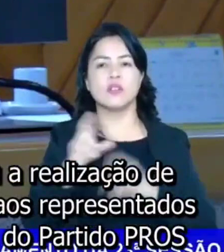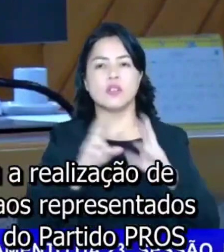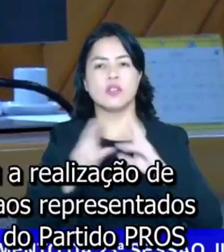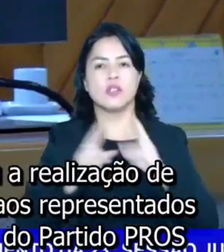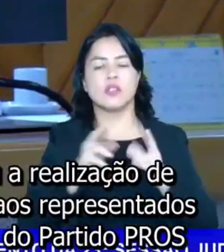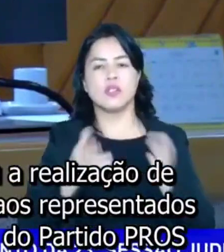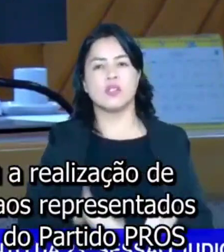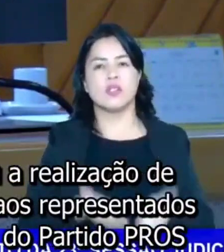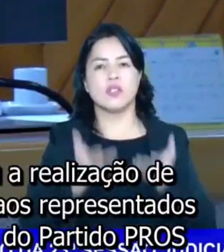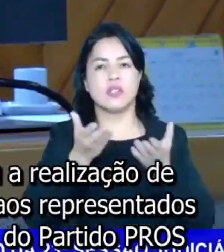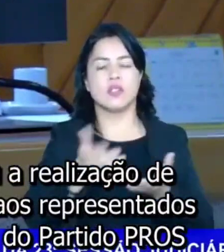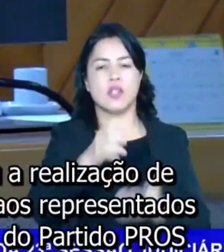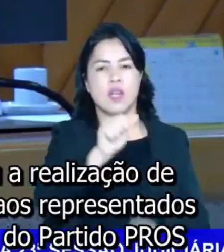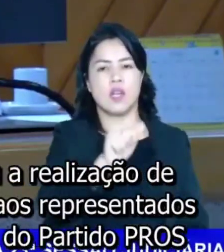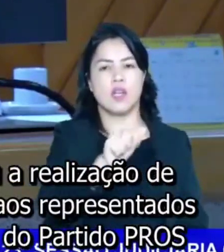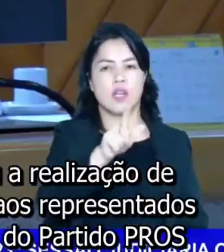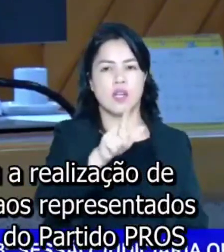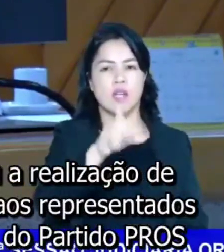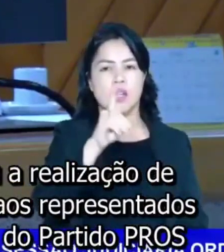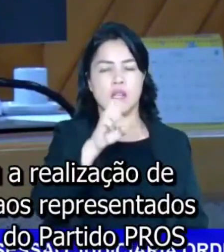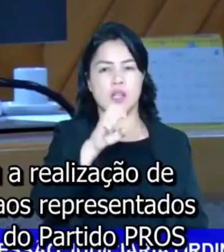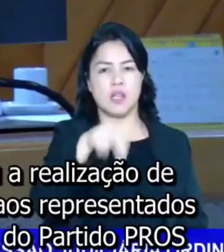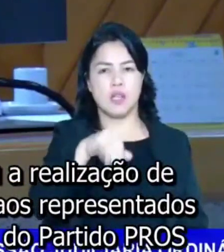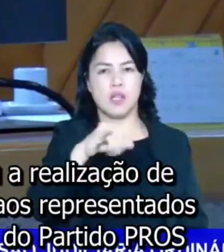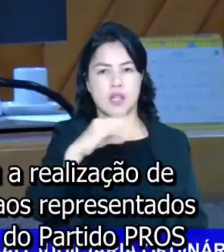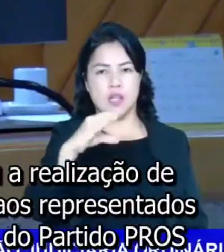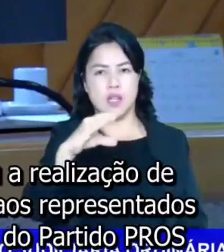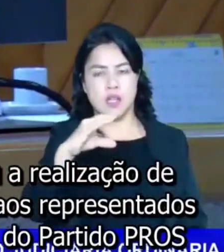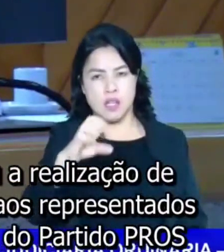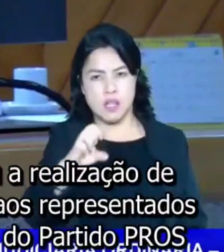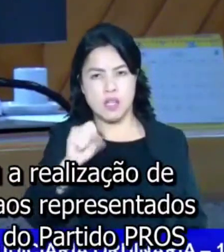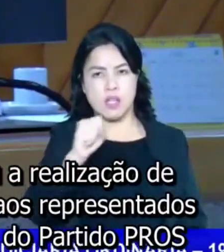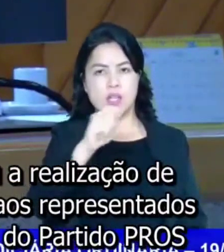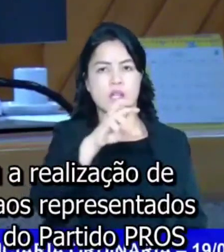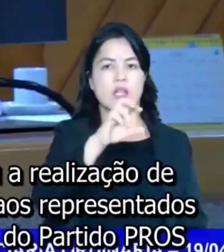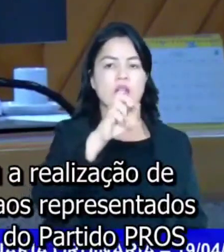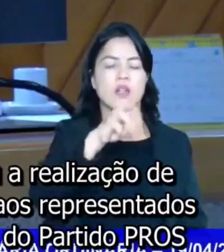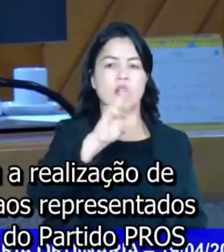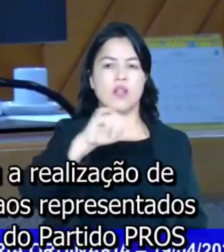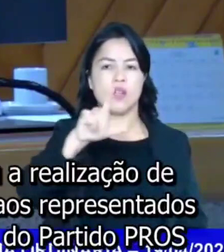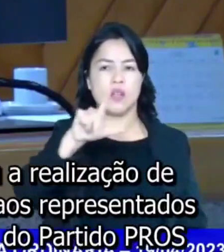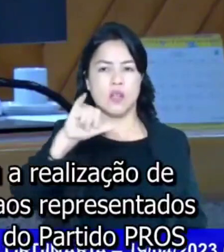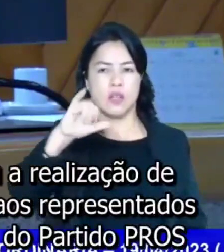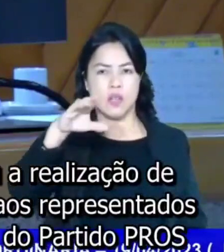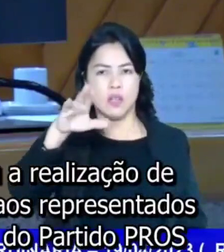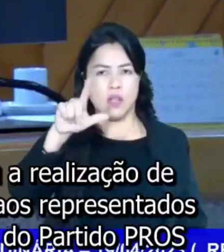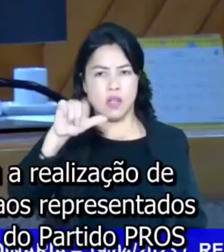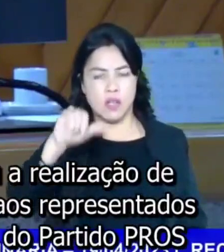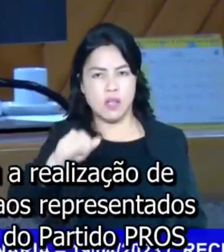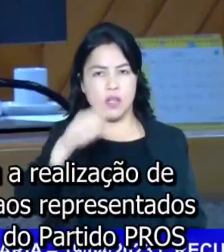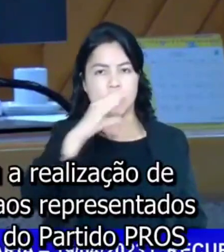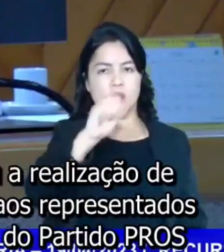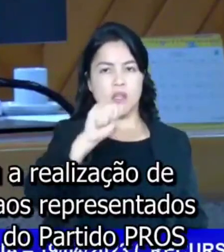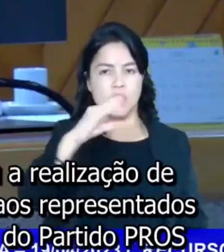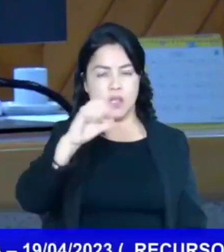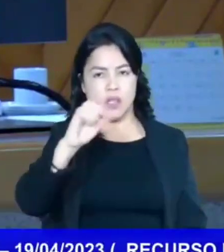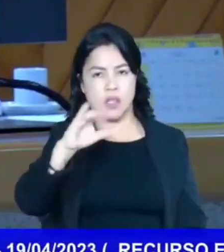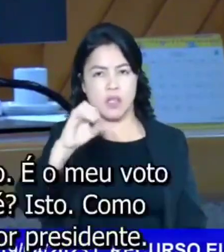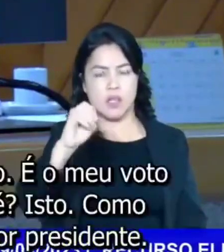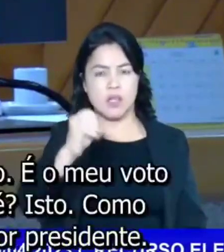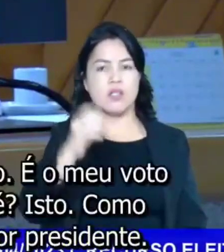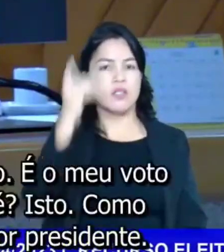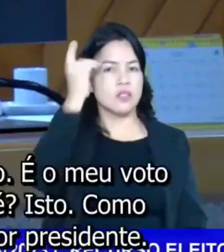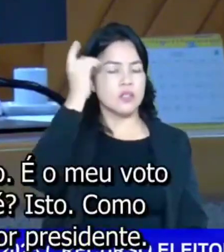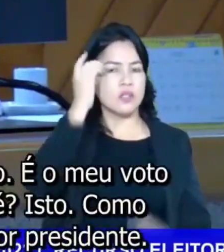aos representados Aldenice, William, Raimunda, Acácio, Diretório Regional do Partido PROS